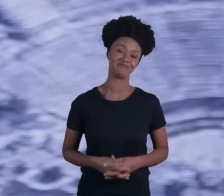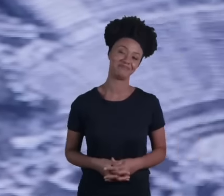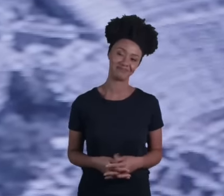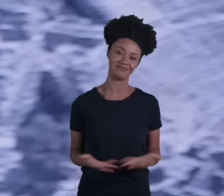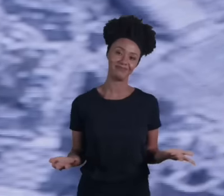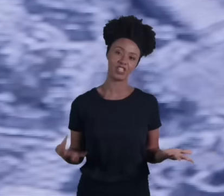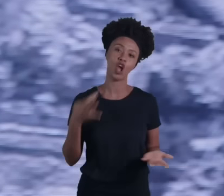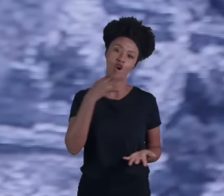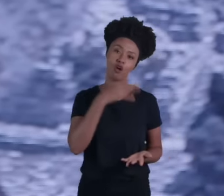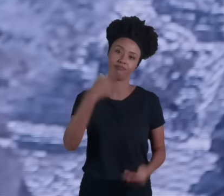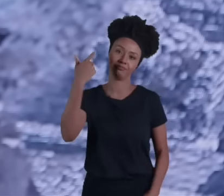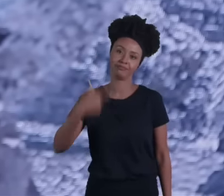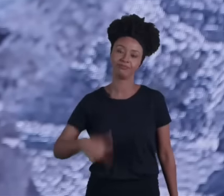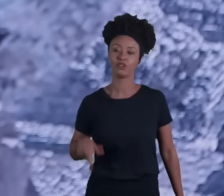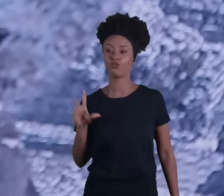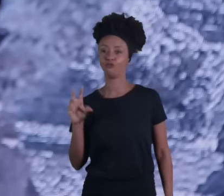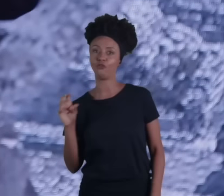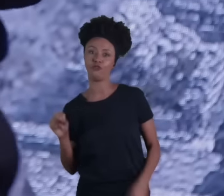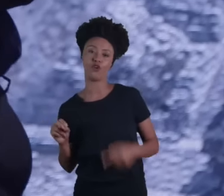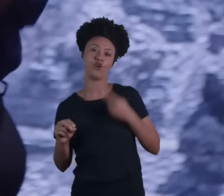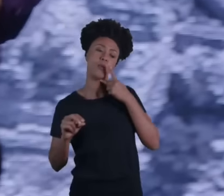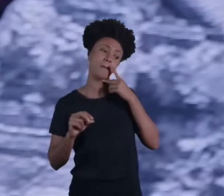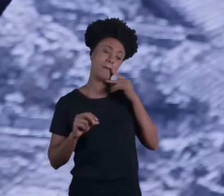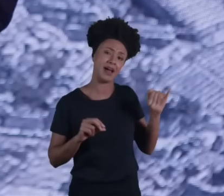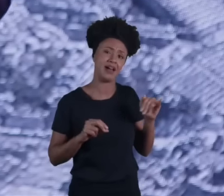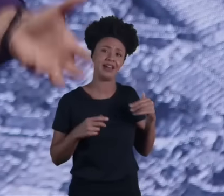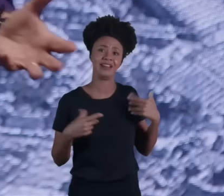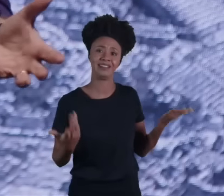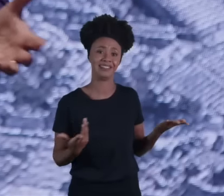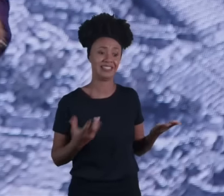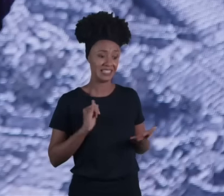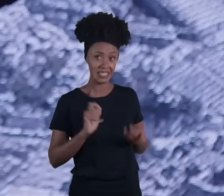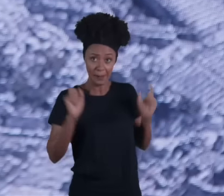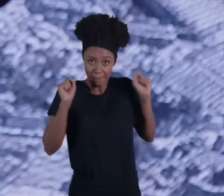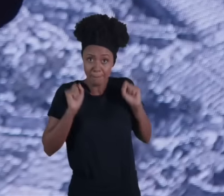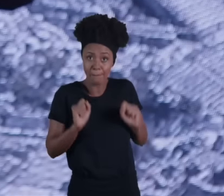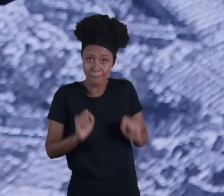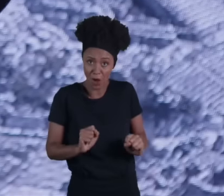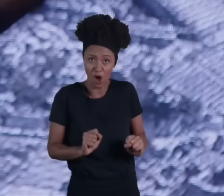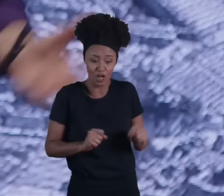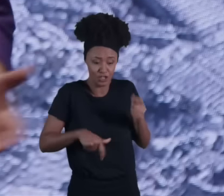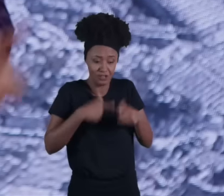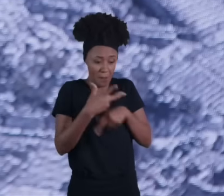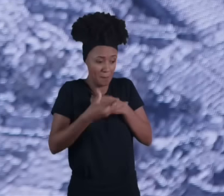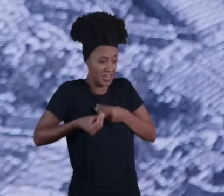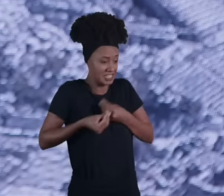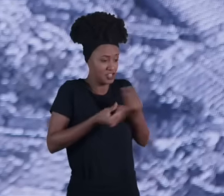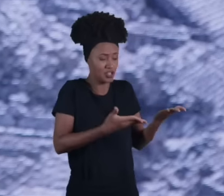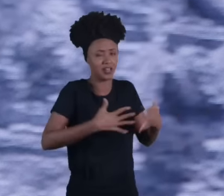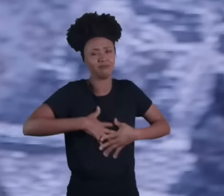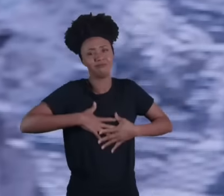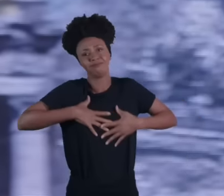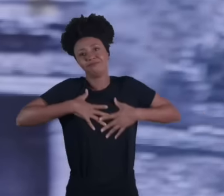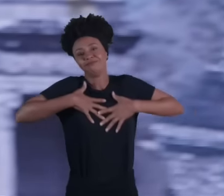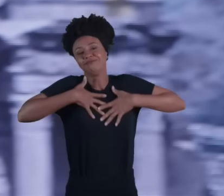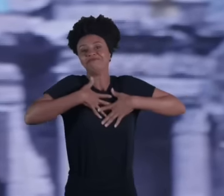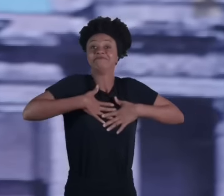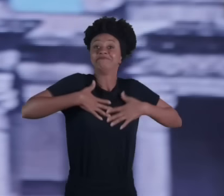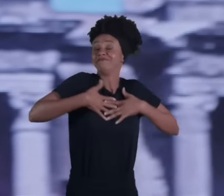Claro que o vô, claro que o pai tem prazer, quando ele pode, em presentear os seus filhos.